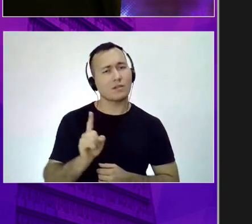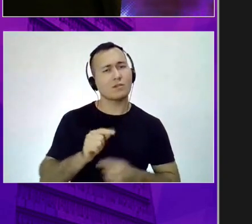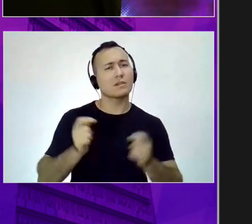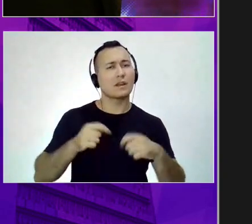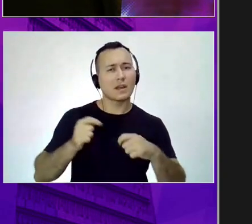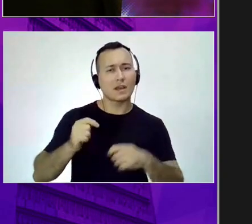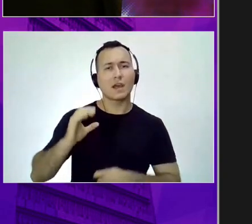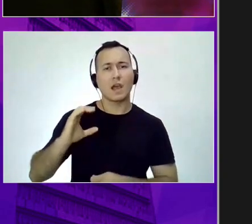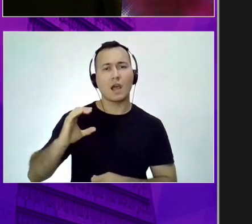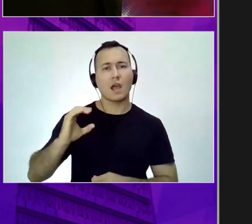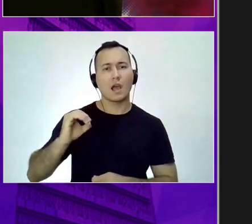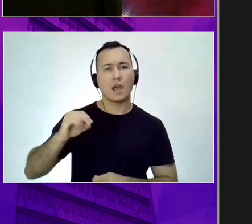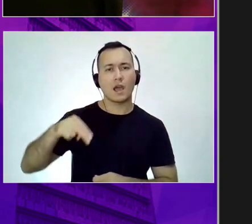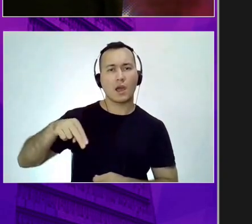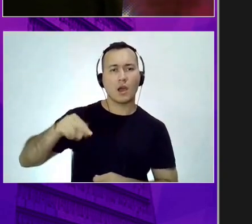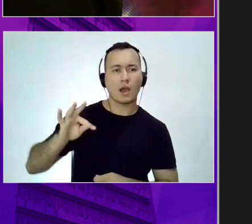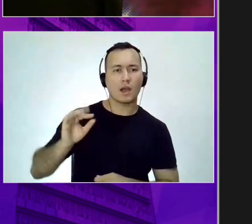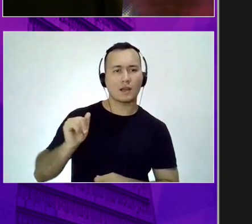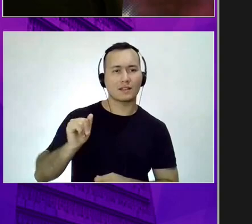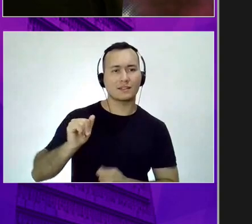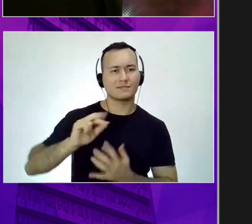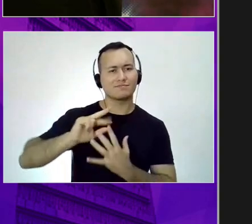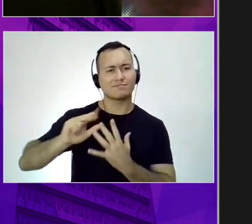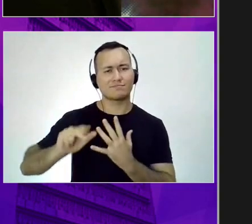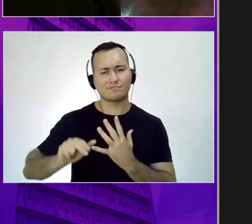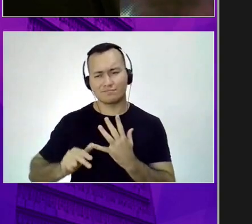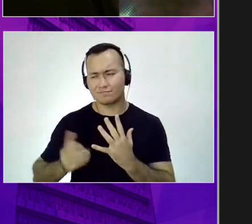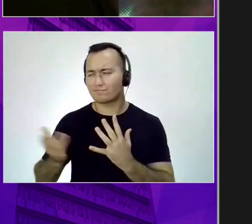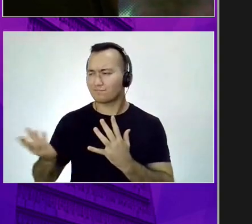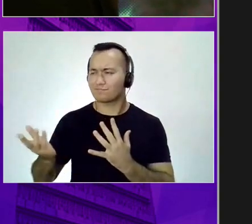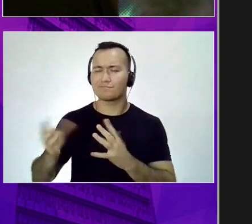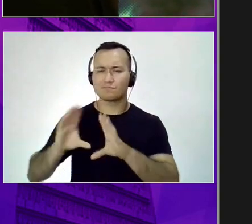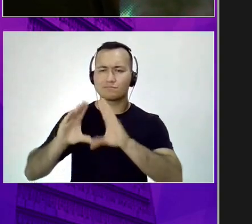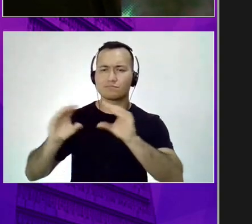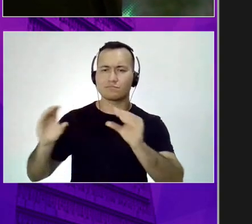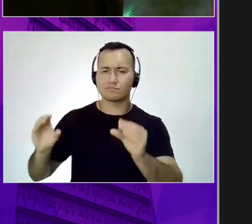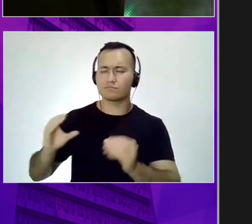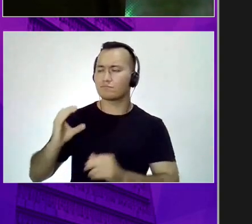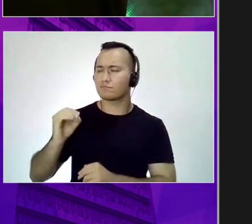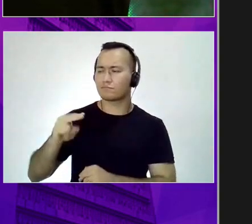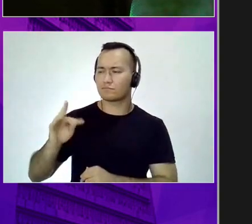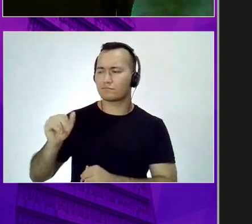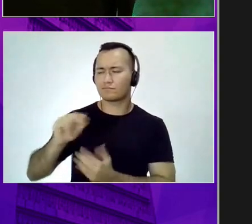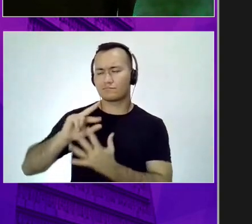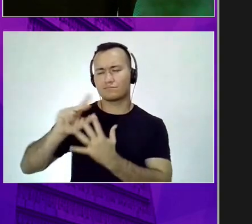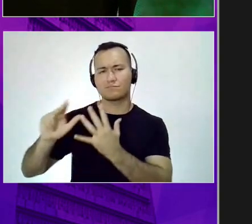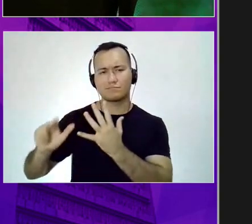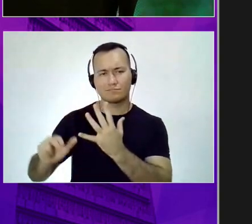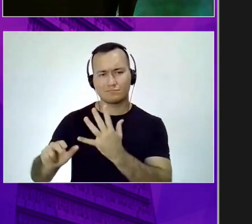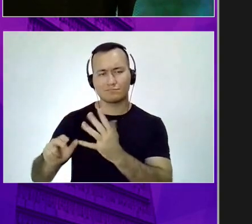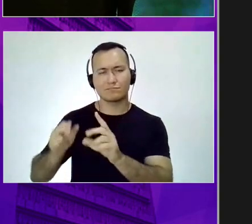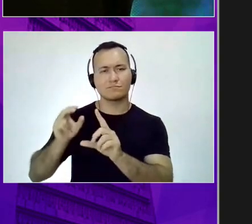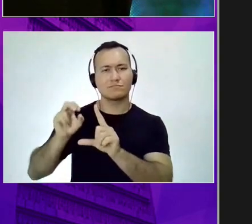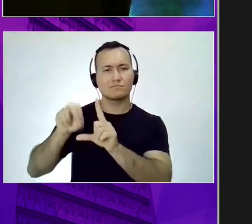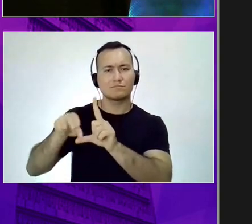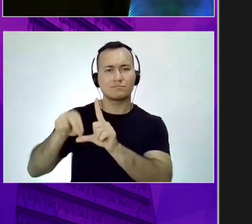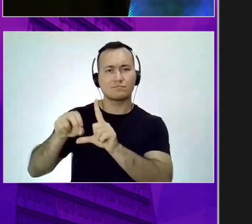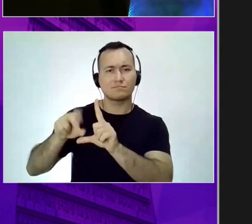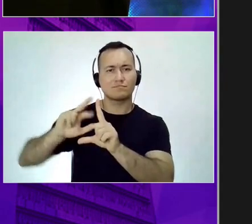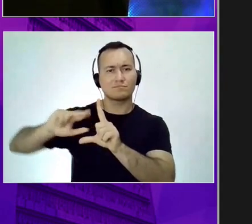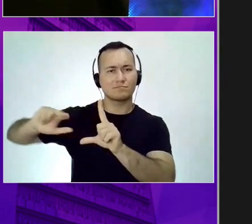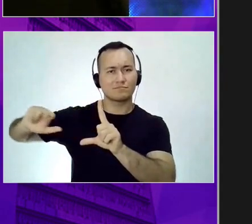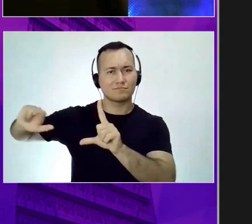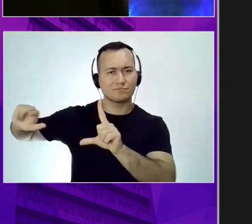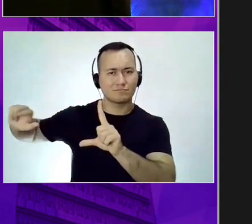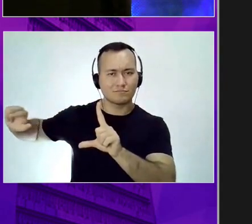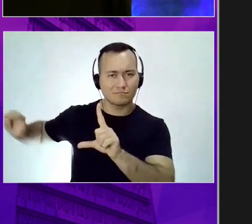para vocês terem ideia que dá para a gente quebrar isso e até enxergar ali partes de padrão para